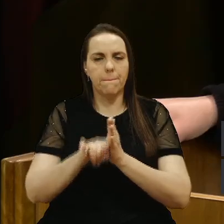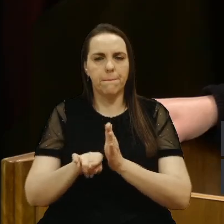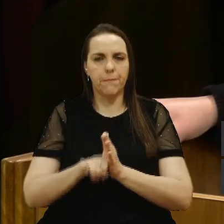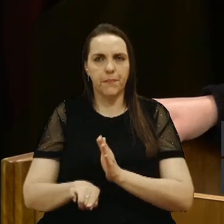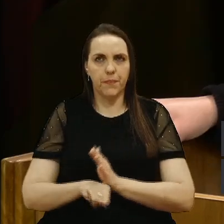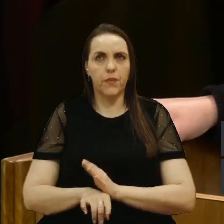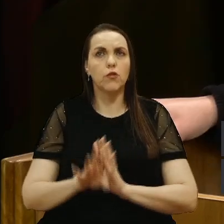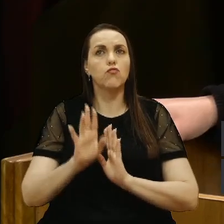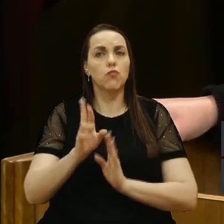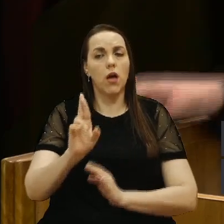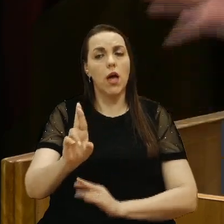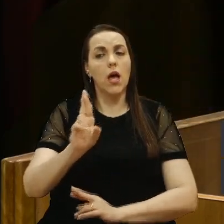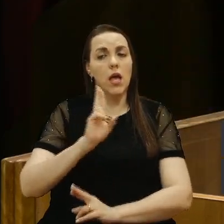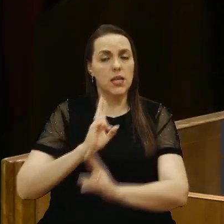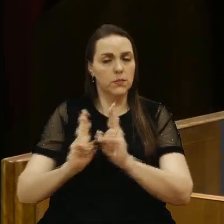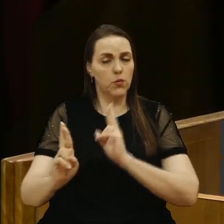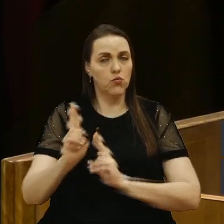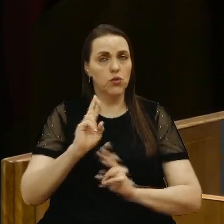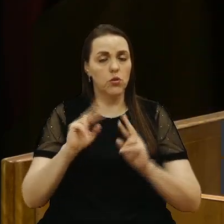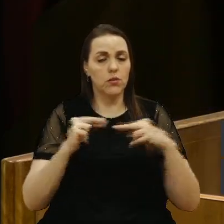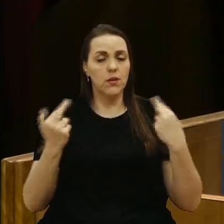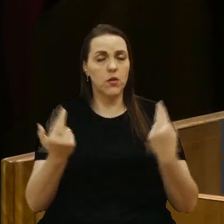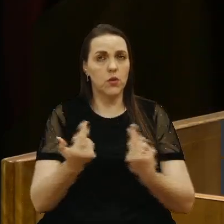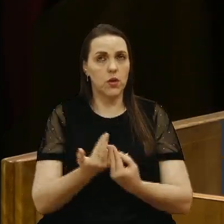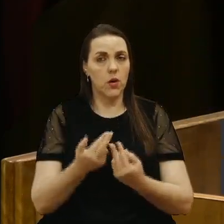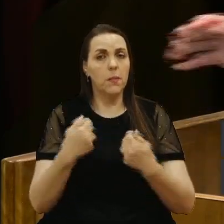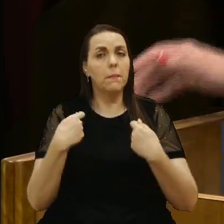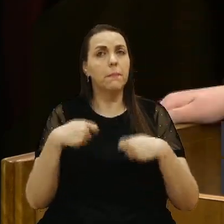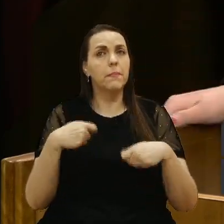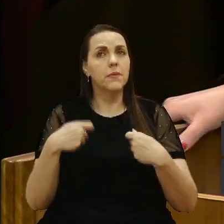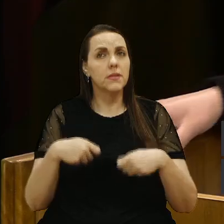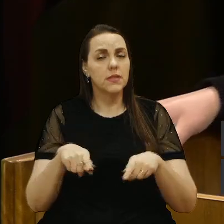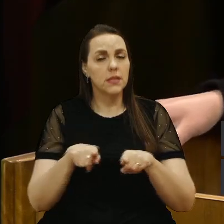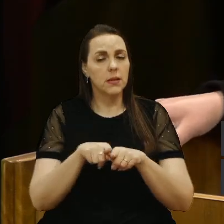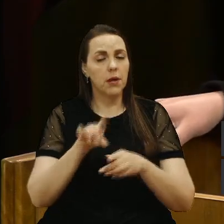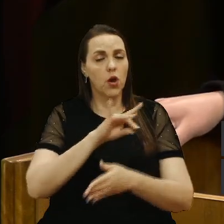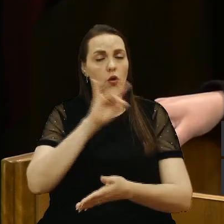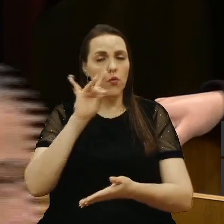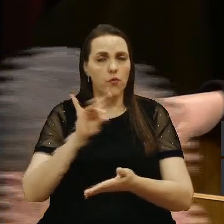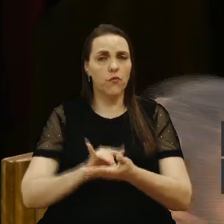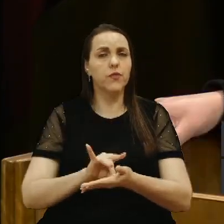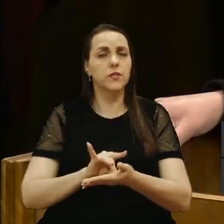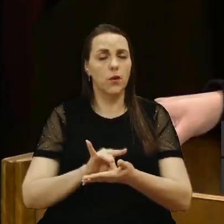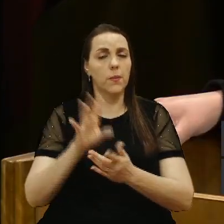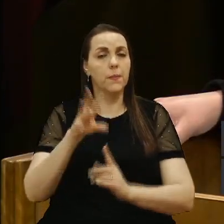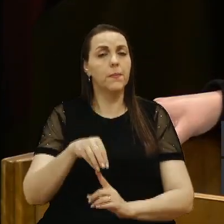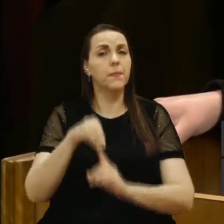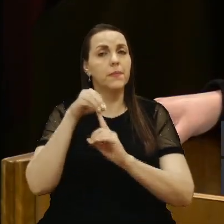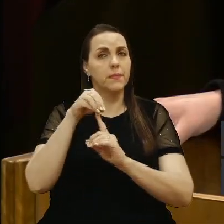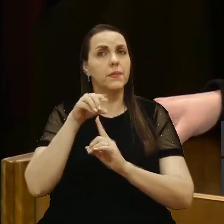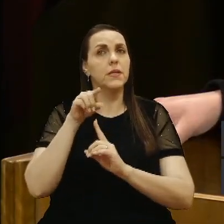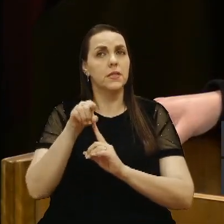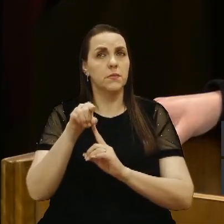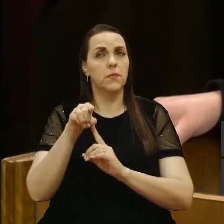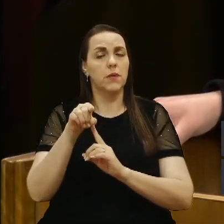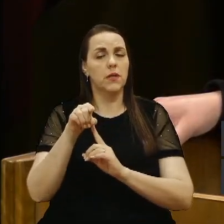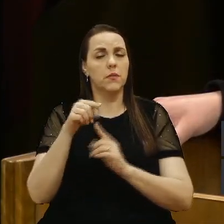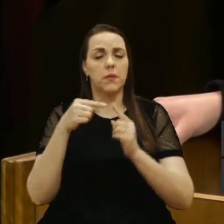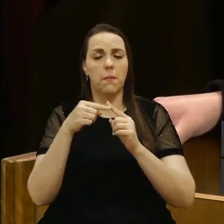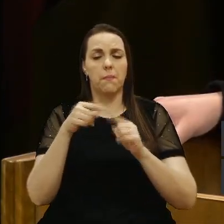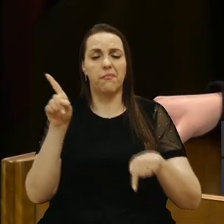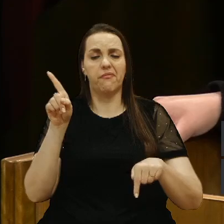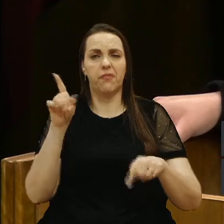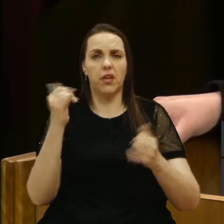Foram respondidos na reunião, mas precisam ser respondidos de forma oficial, principalmente por esse desencontro